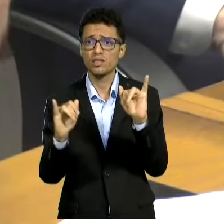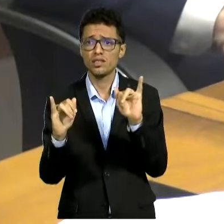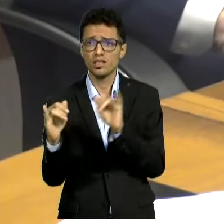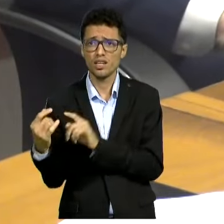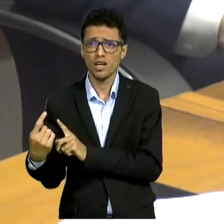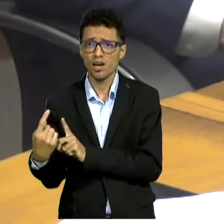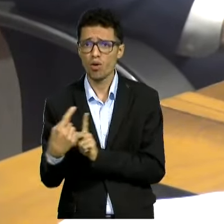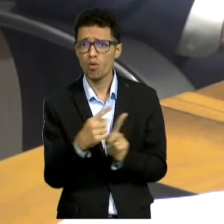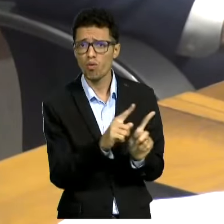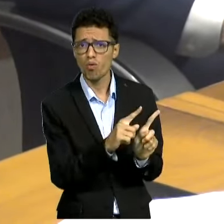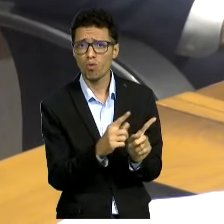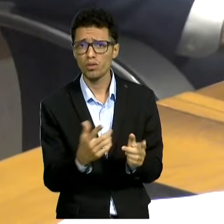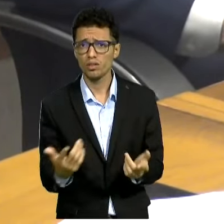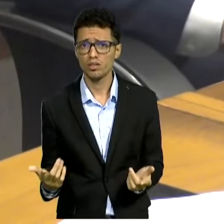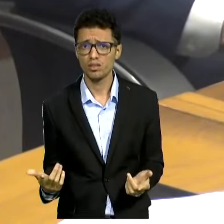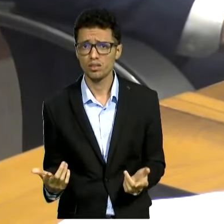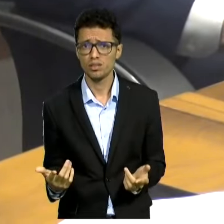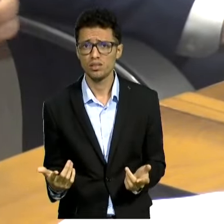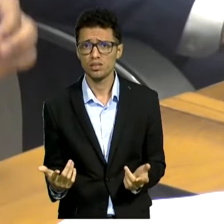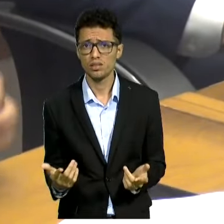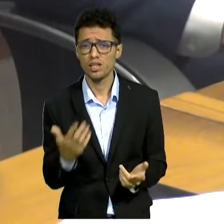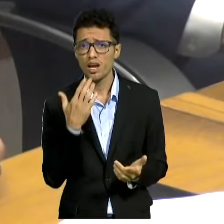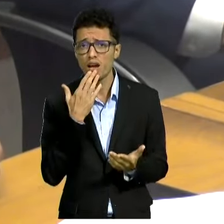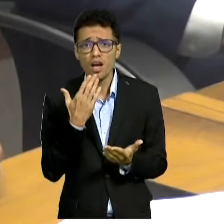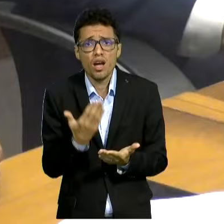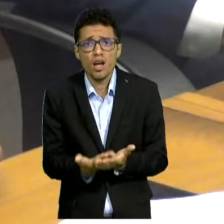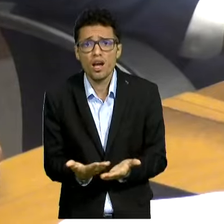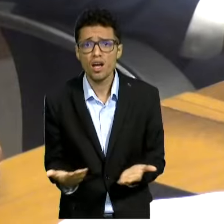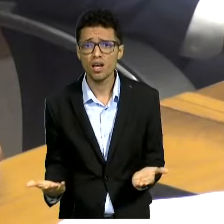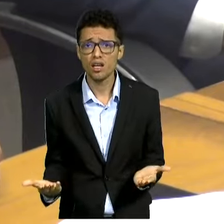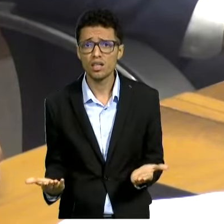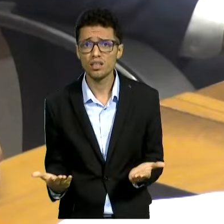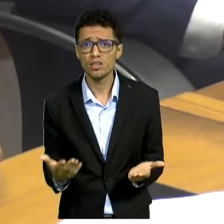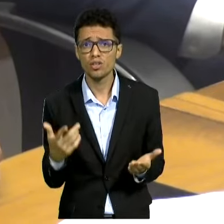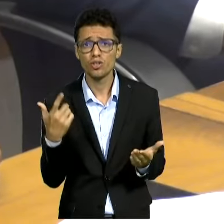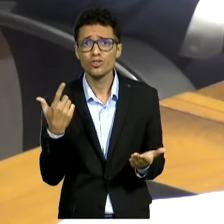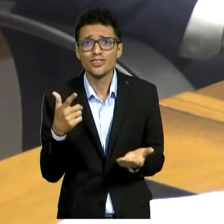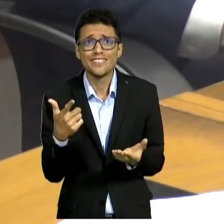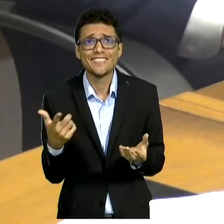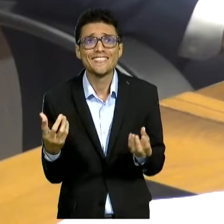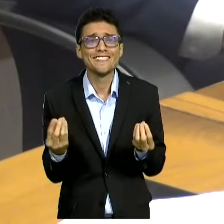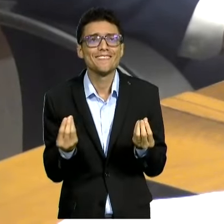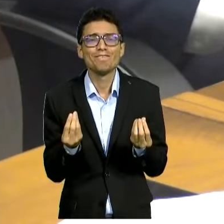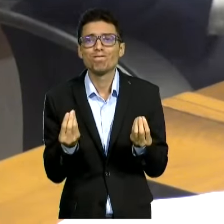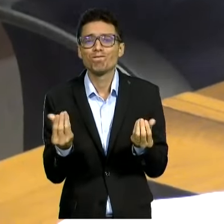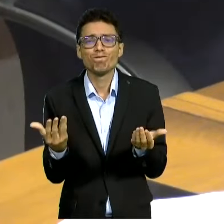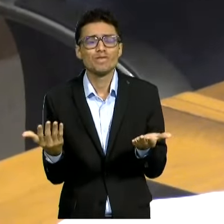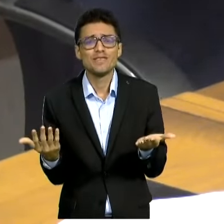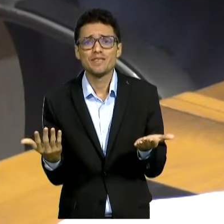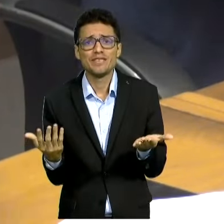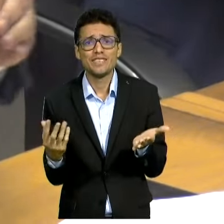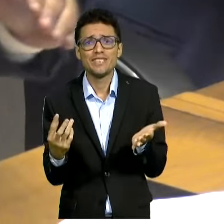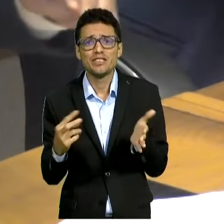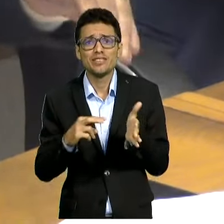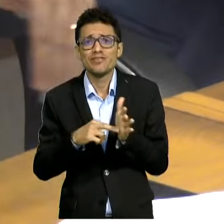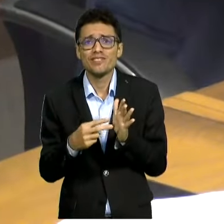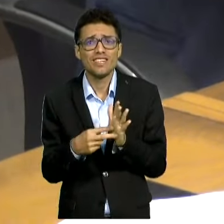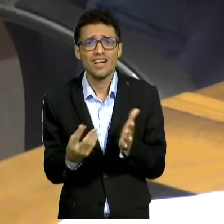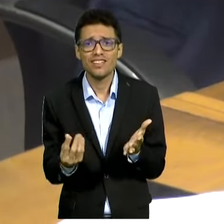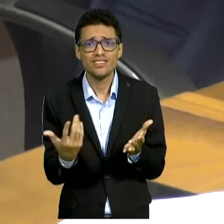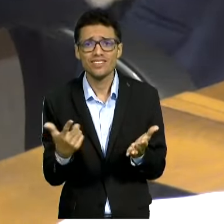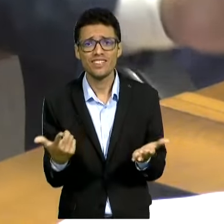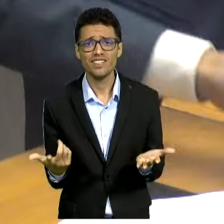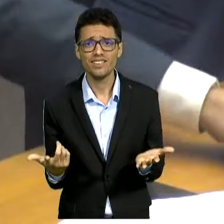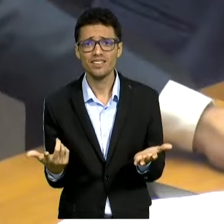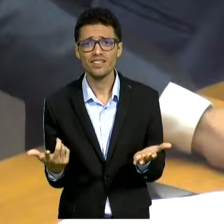é absurda, irrazoável, sem sentido. A Assembleia, em peso, vai poder